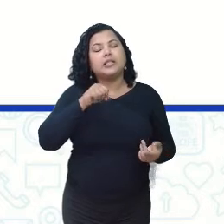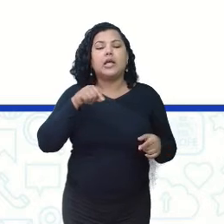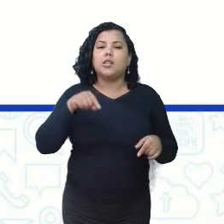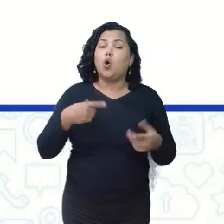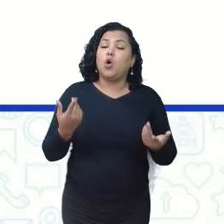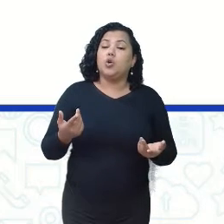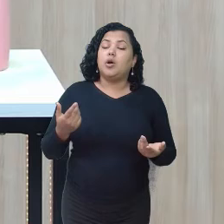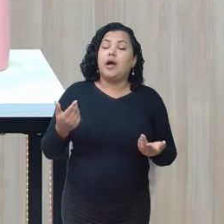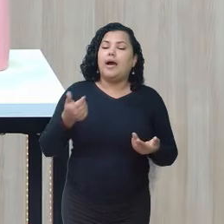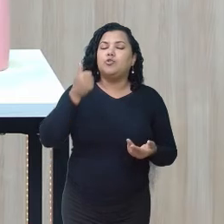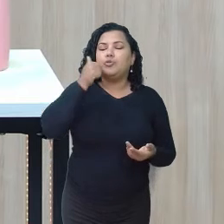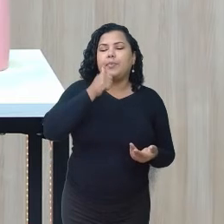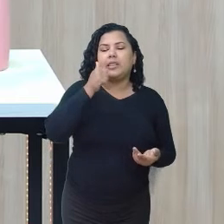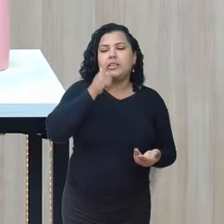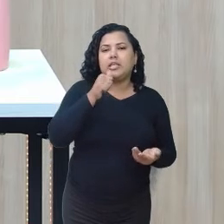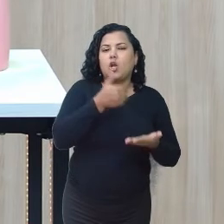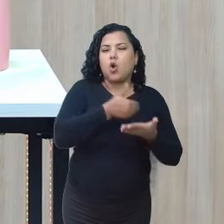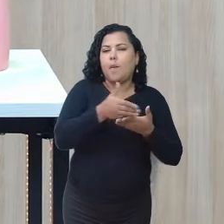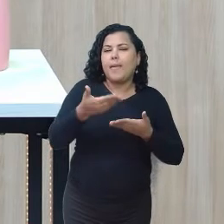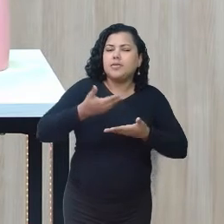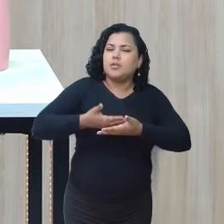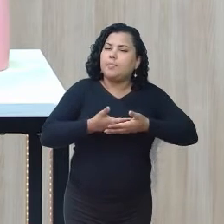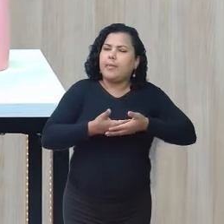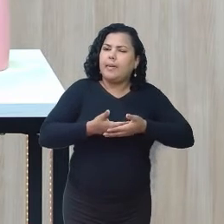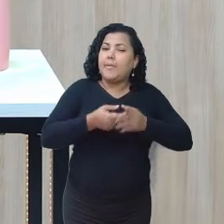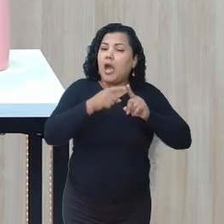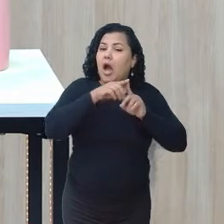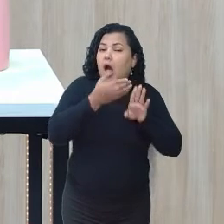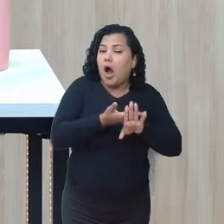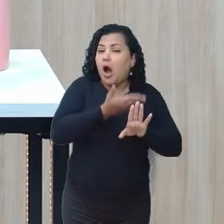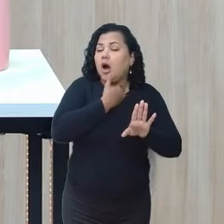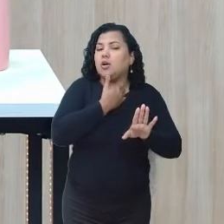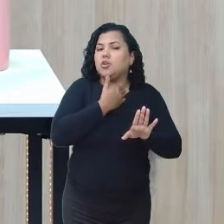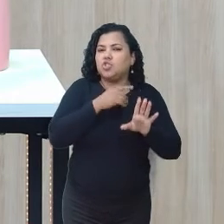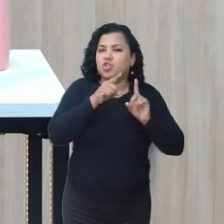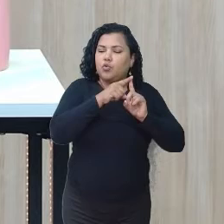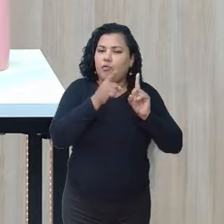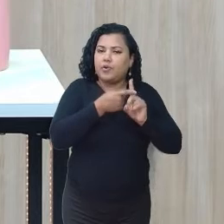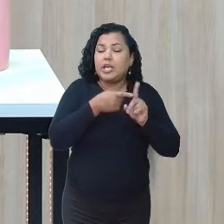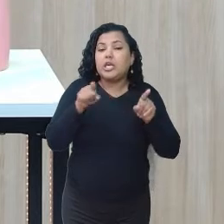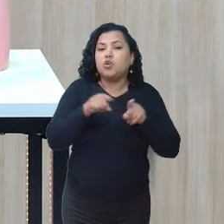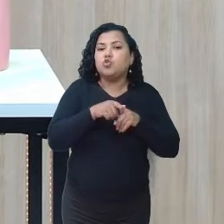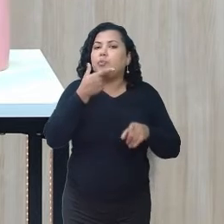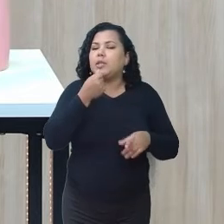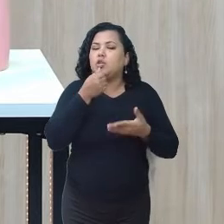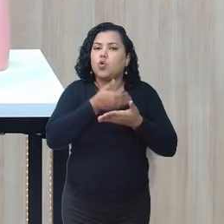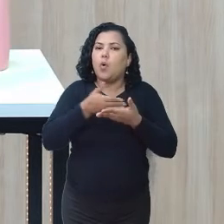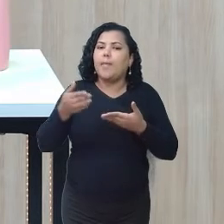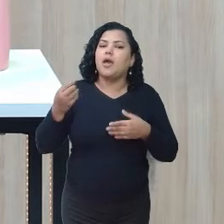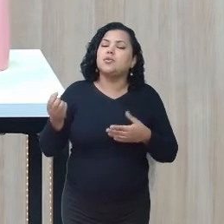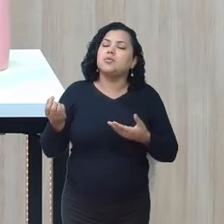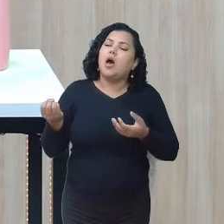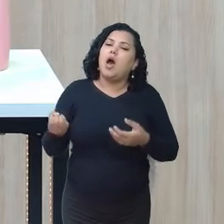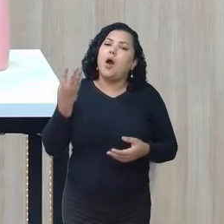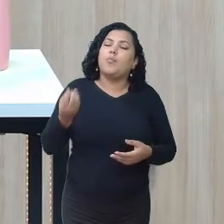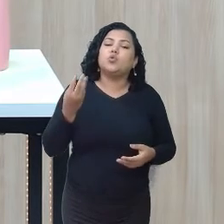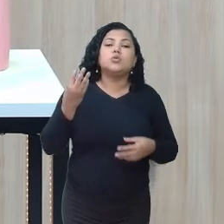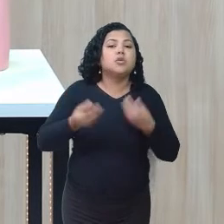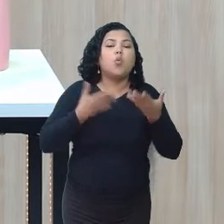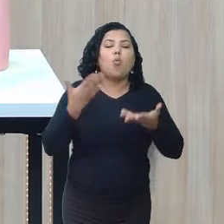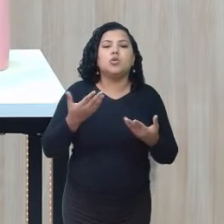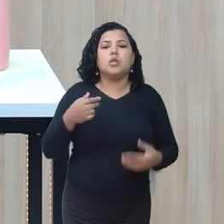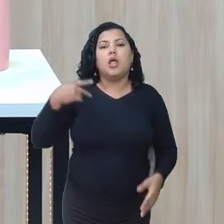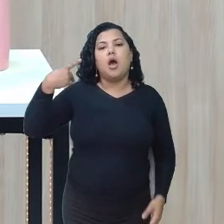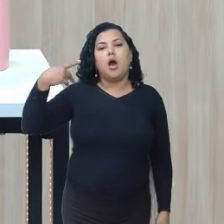começam a produzir mesmo antes do nascimento, na fase fetal. Esse é uma diferença entre